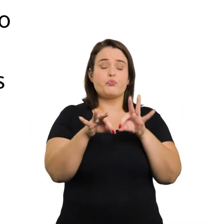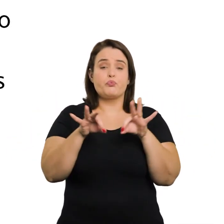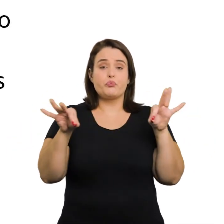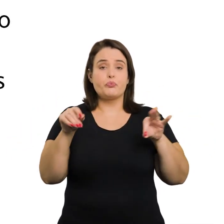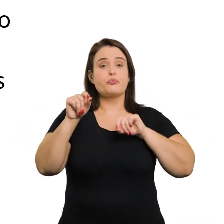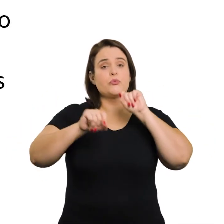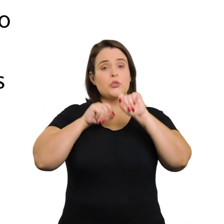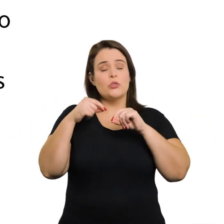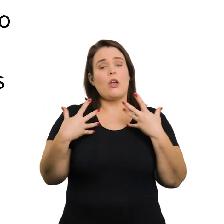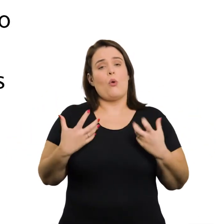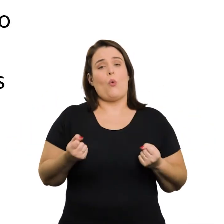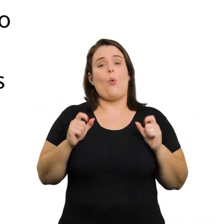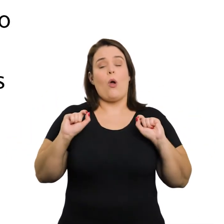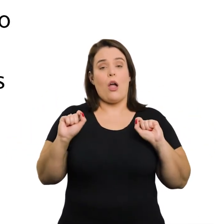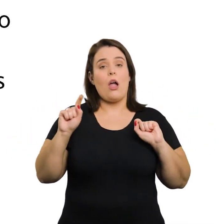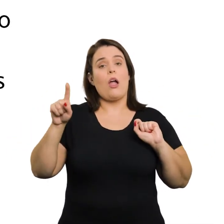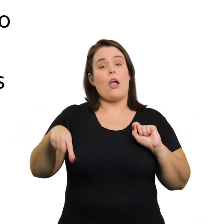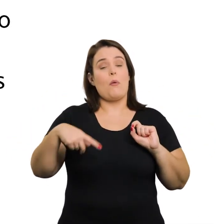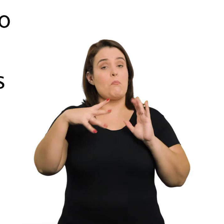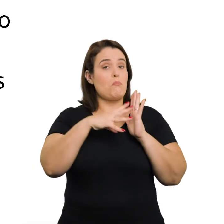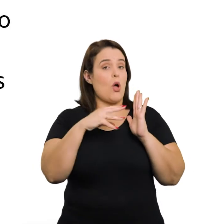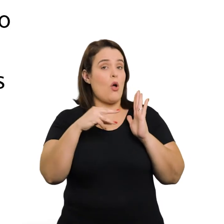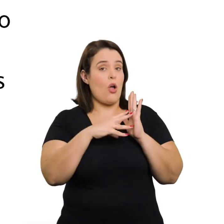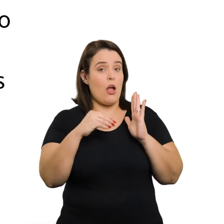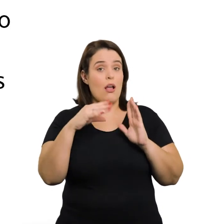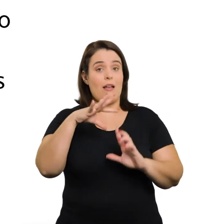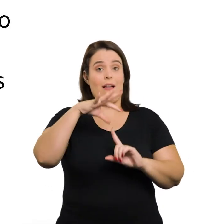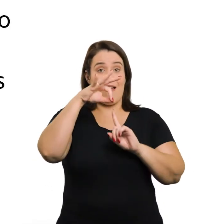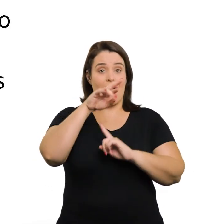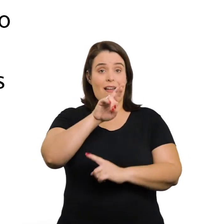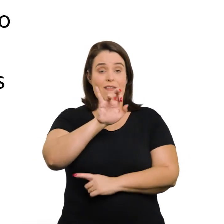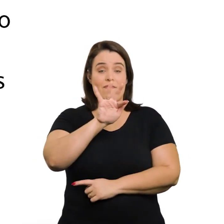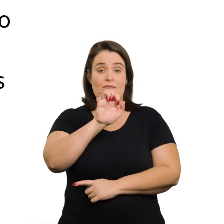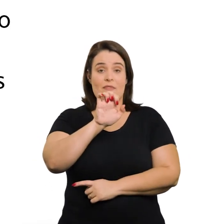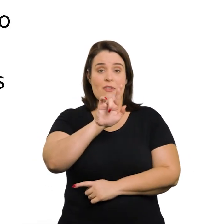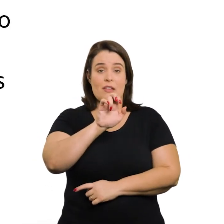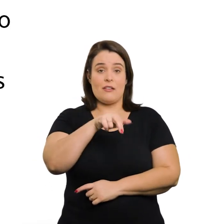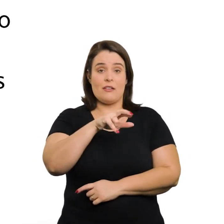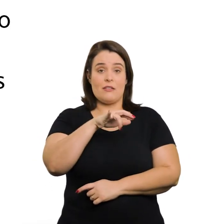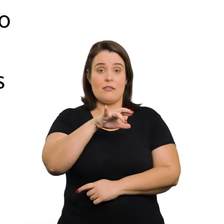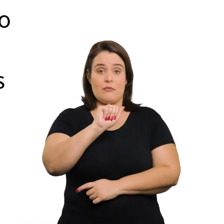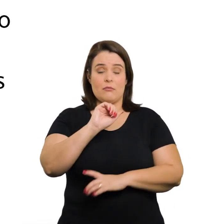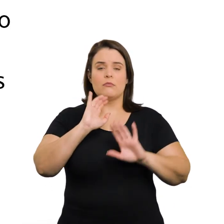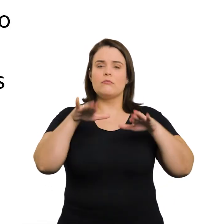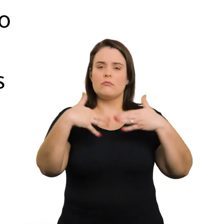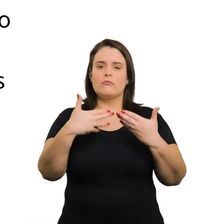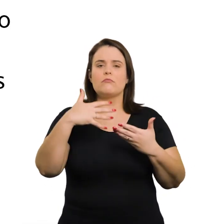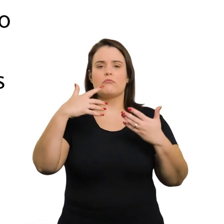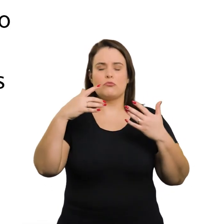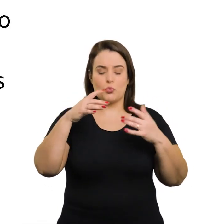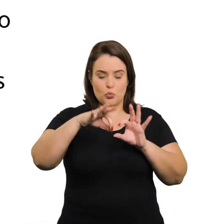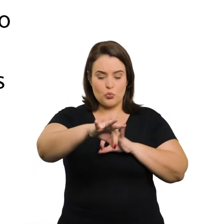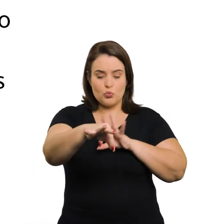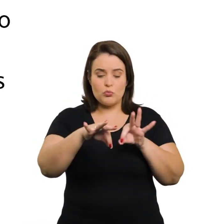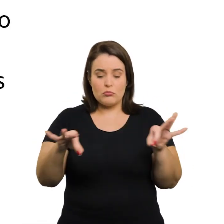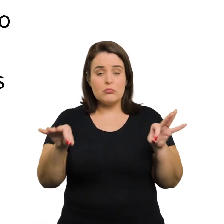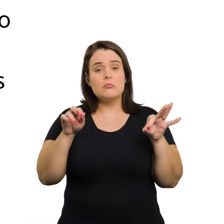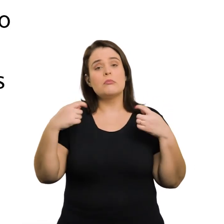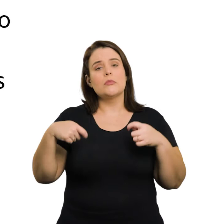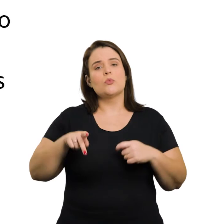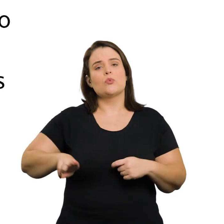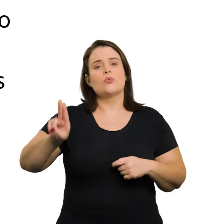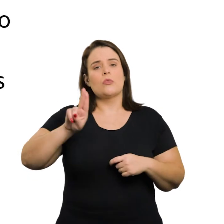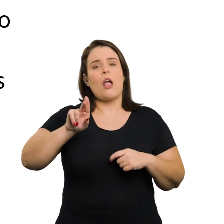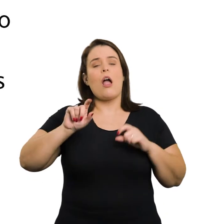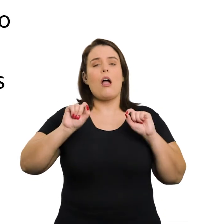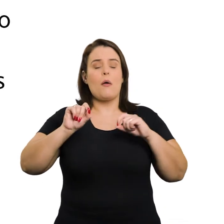maior espaço, motivo pelo qual foi adotada como módulo de referência. Portanto, estas dimensões